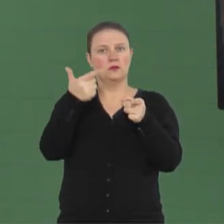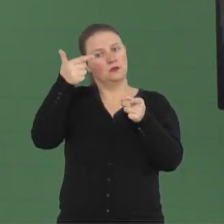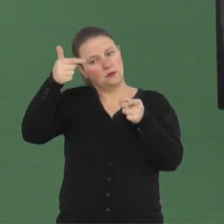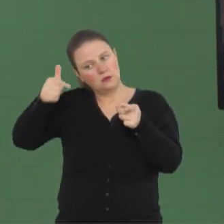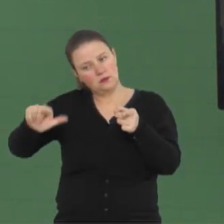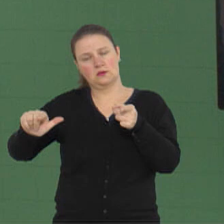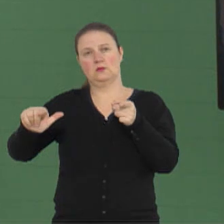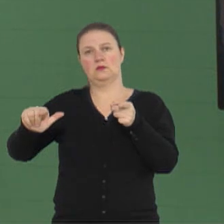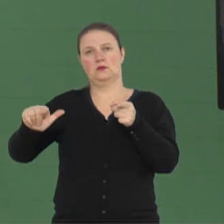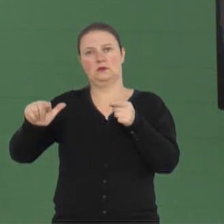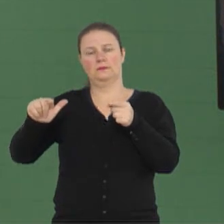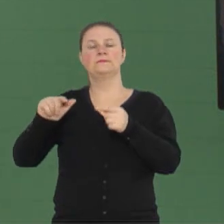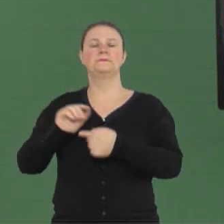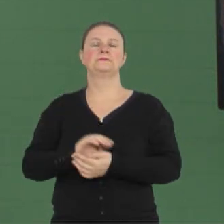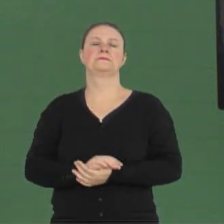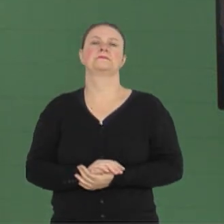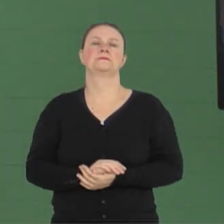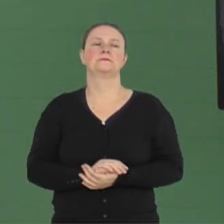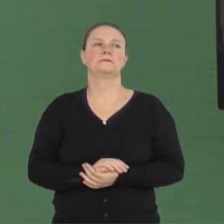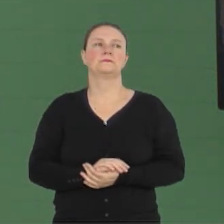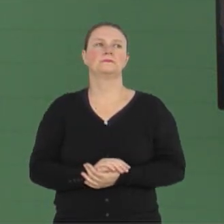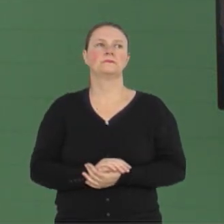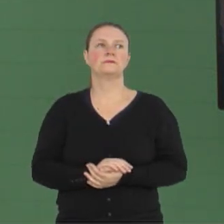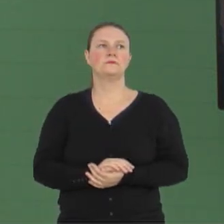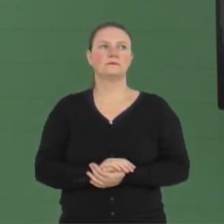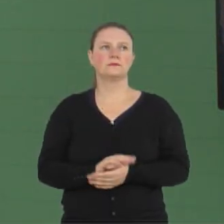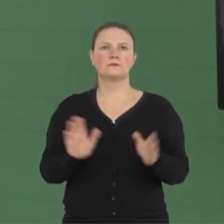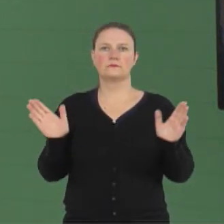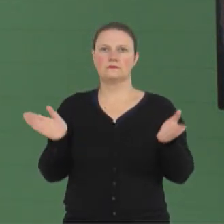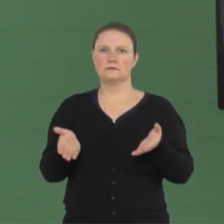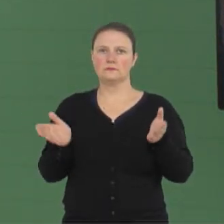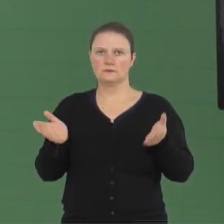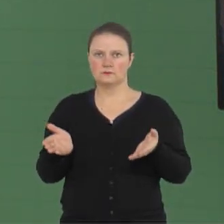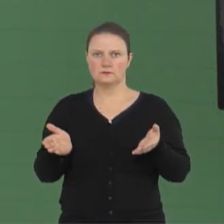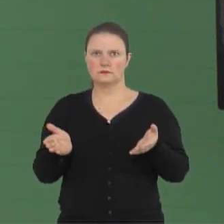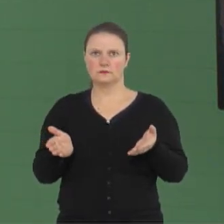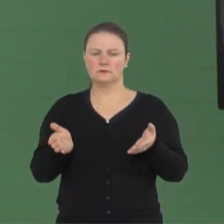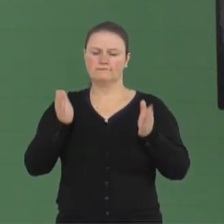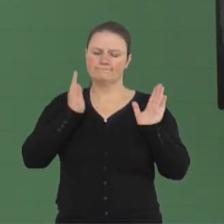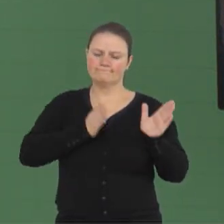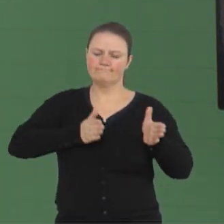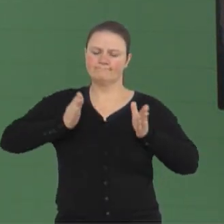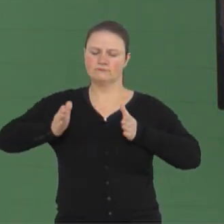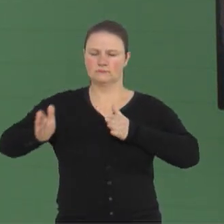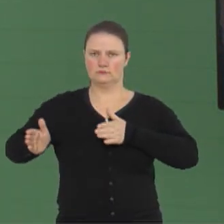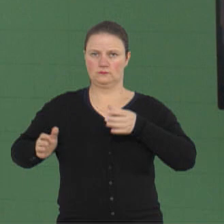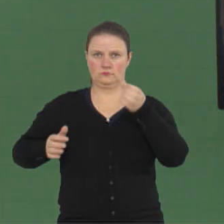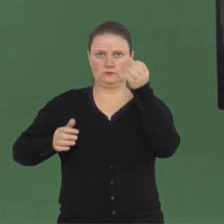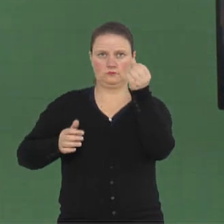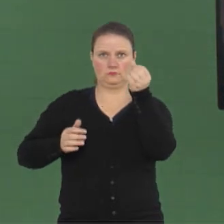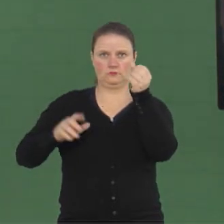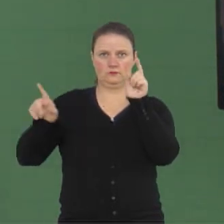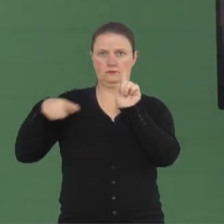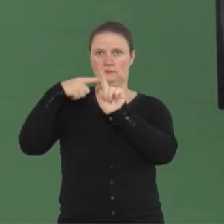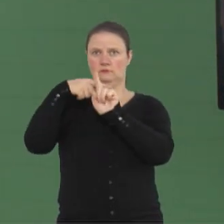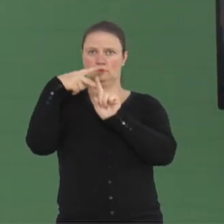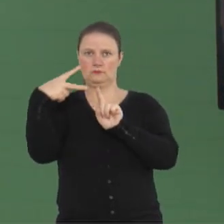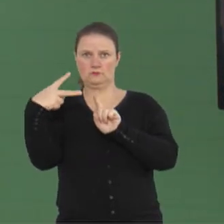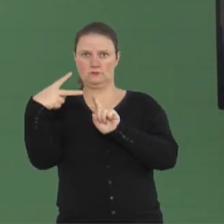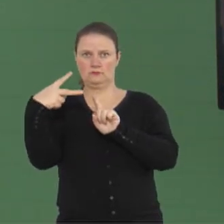repetir a expressão, ok? Vamos com o professor, então. Passo a passo. 6 mais 2,